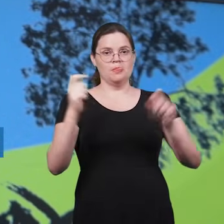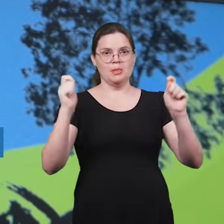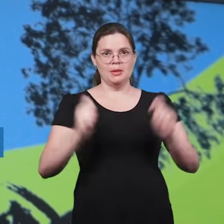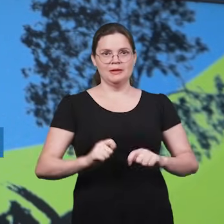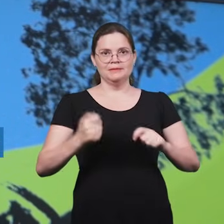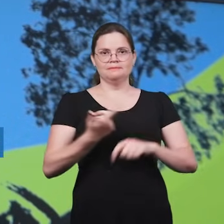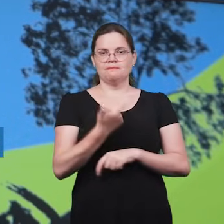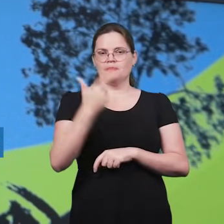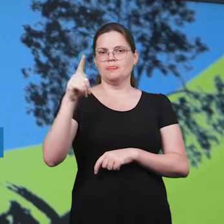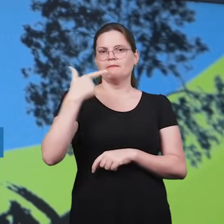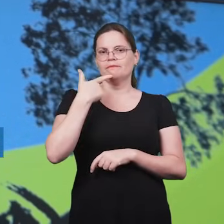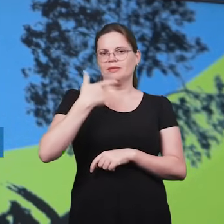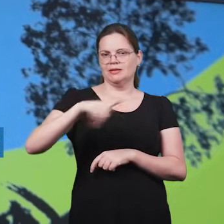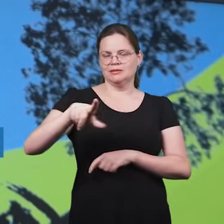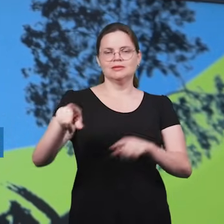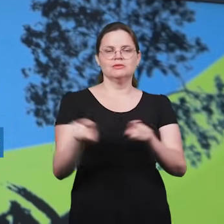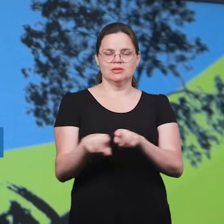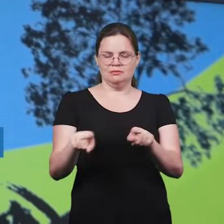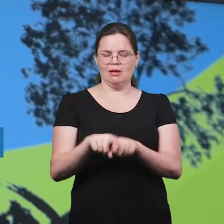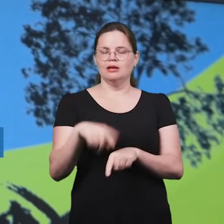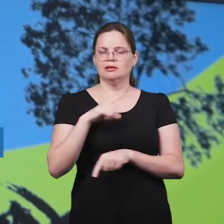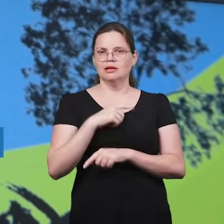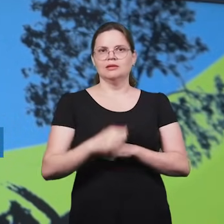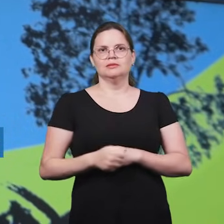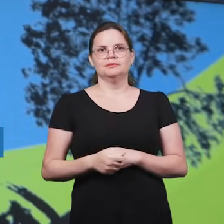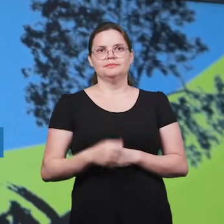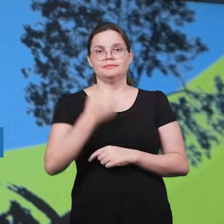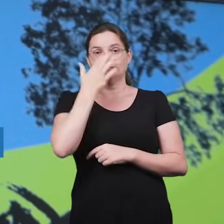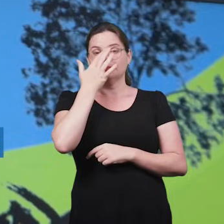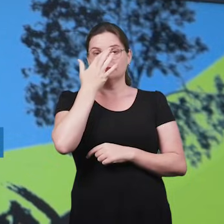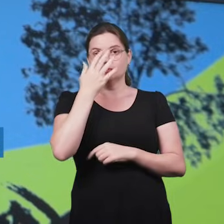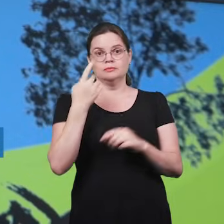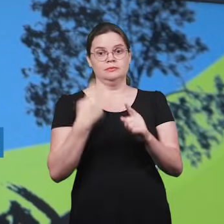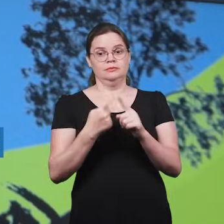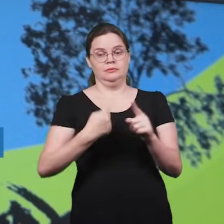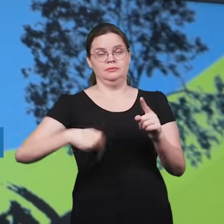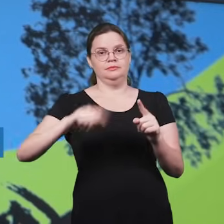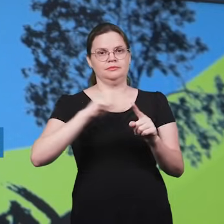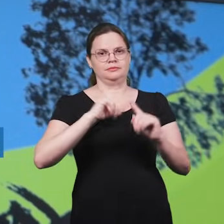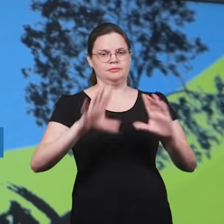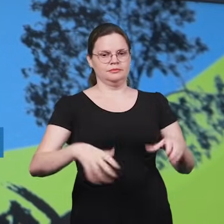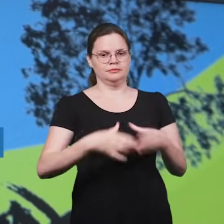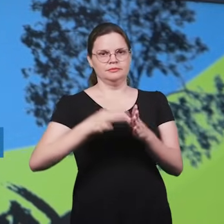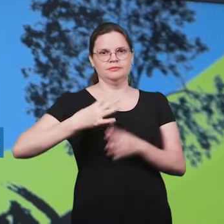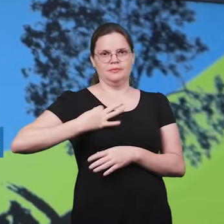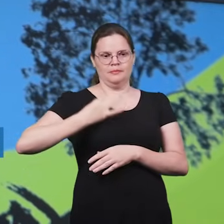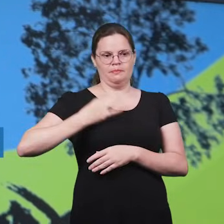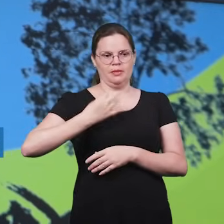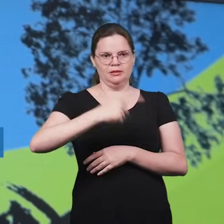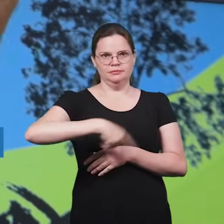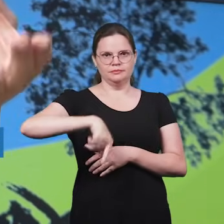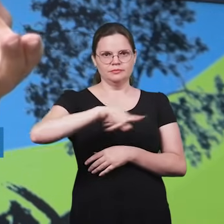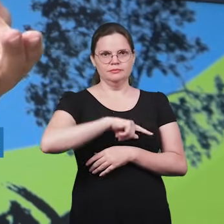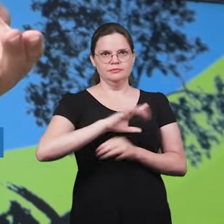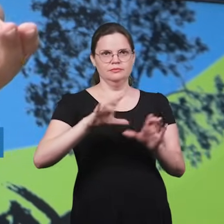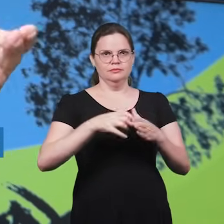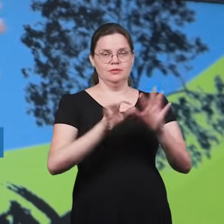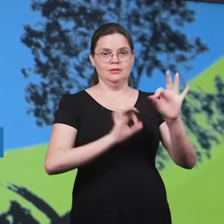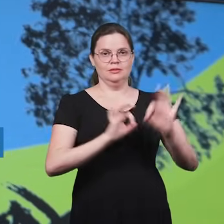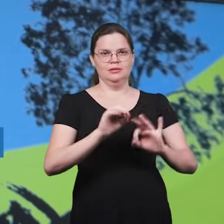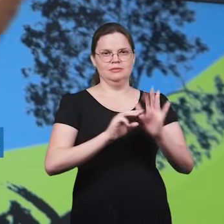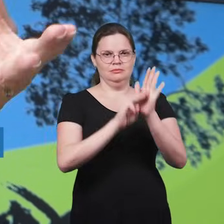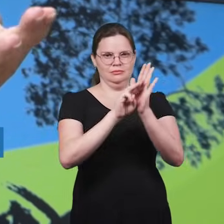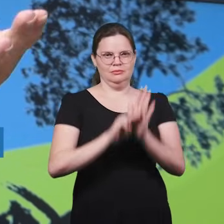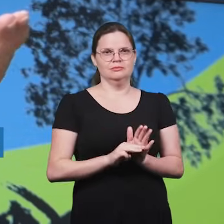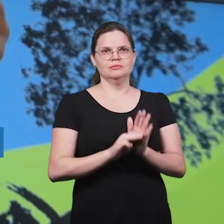outros idiomas. Olha que bênção! Além dos colaboradores que nós temos do Grupo Organização e Método, no momento